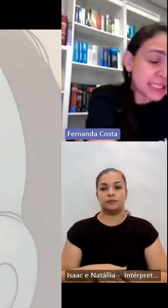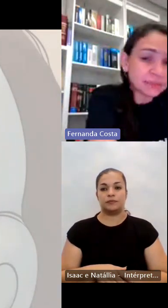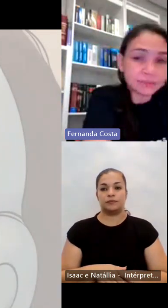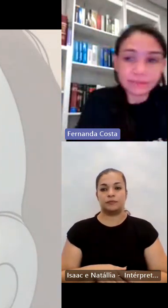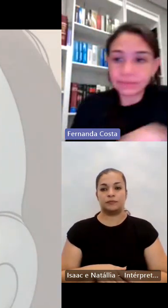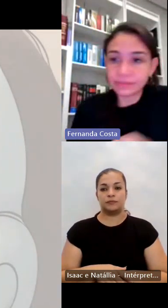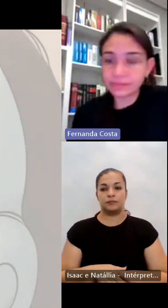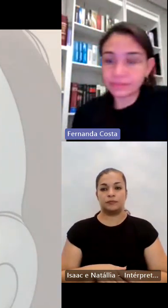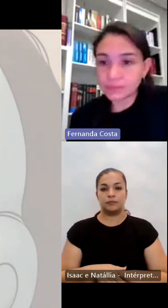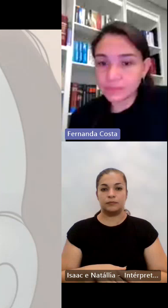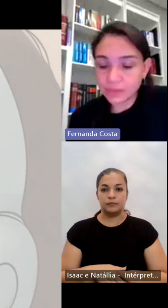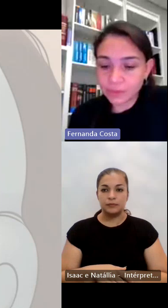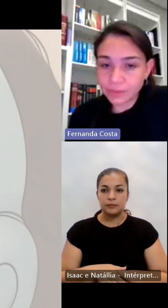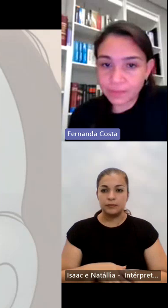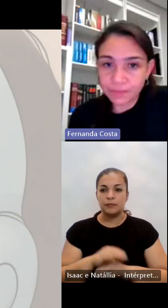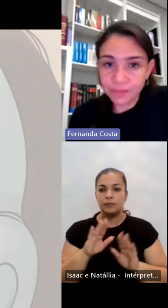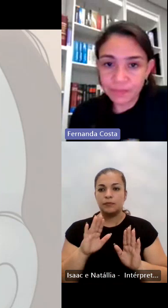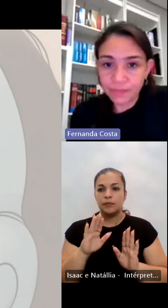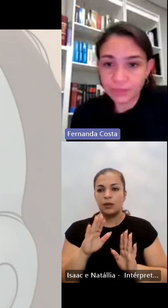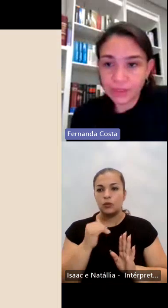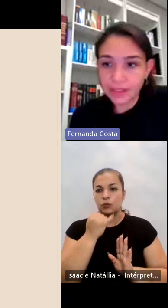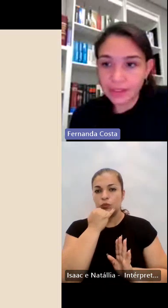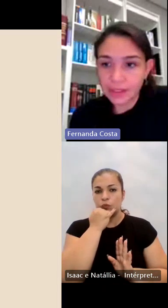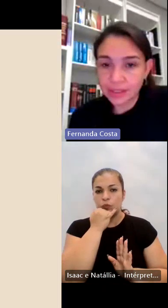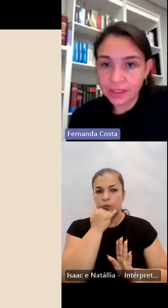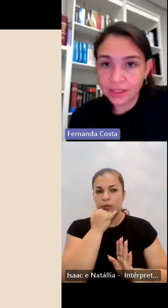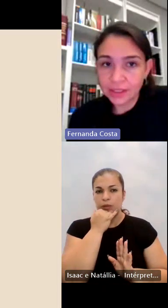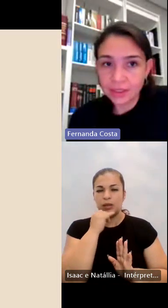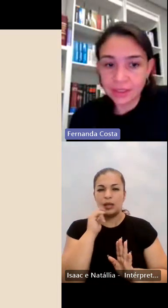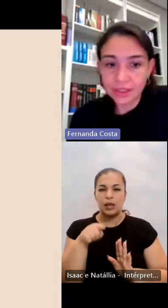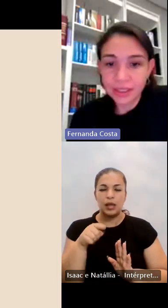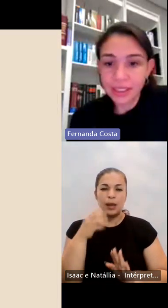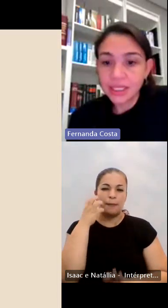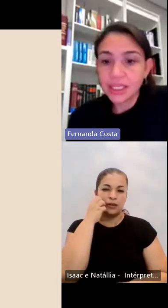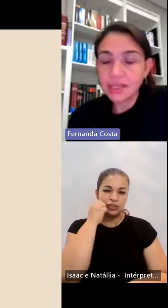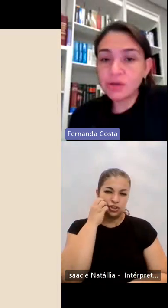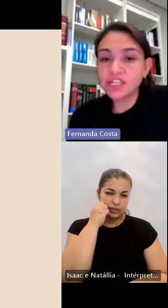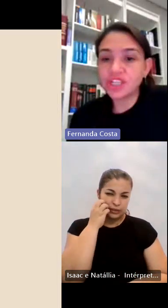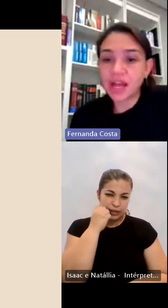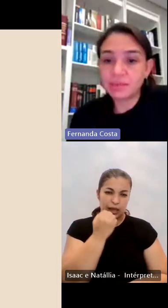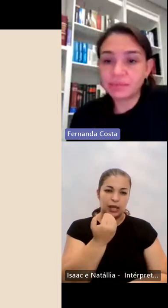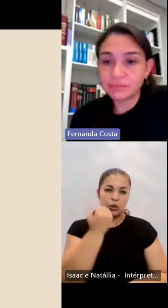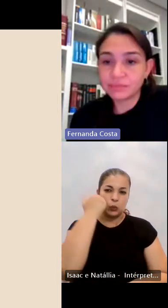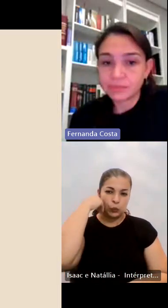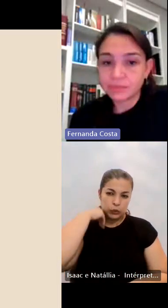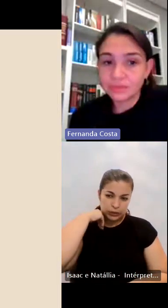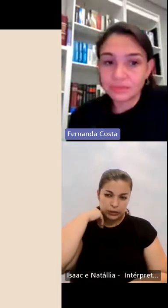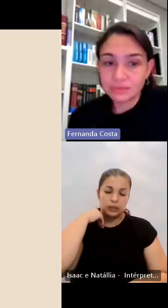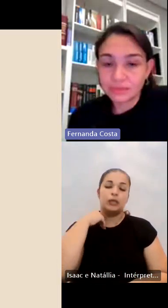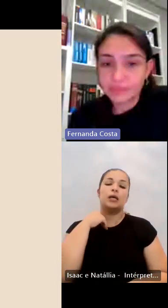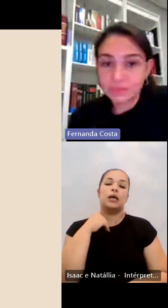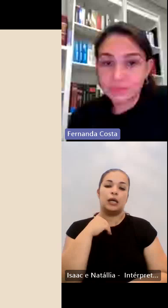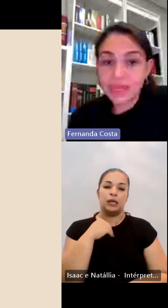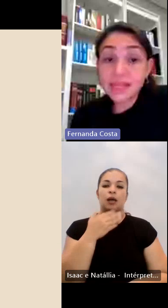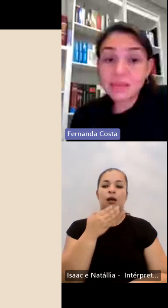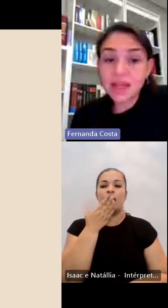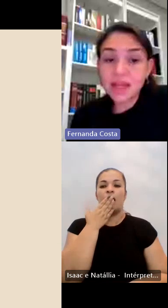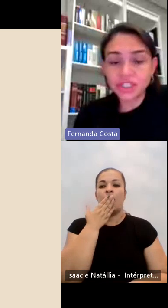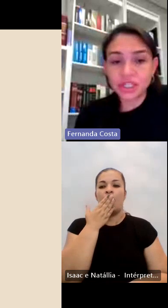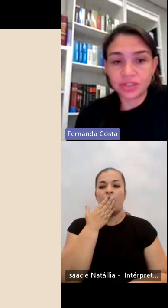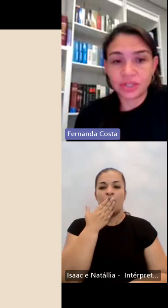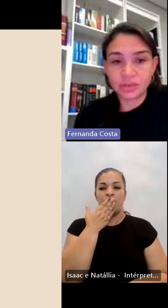Pode voltar a imagem rapidinho? Eu pedi mastigar, engolir, desculpa. E bocejar.